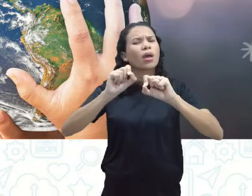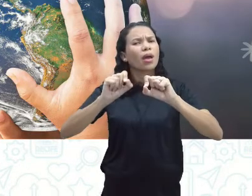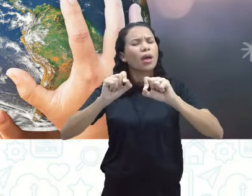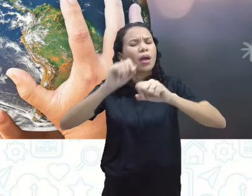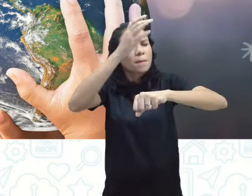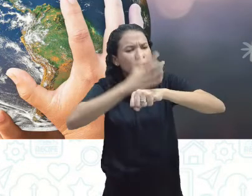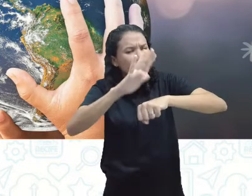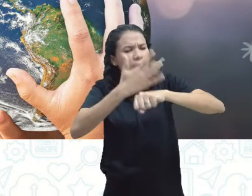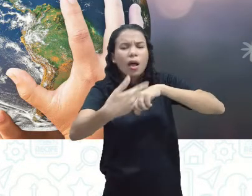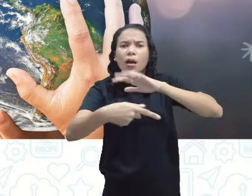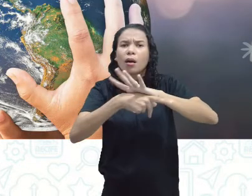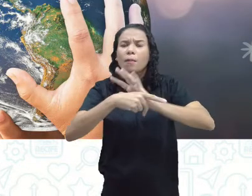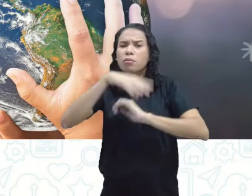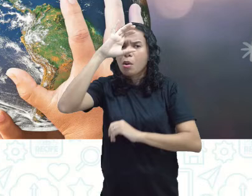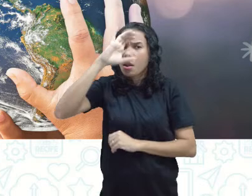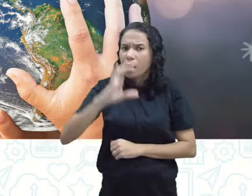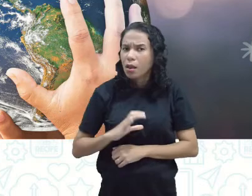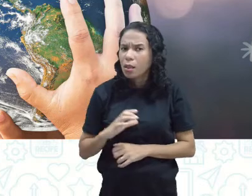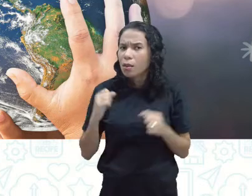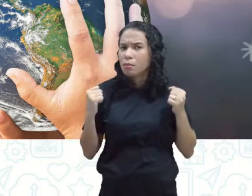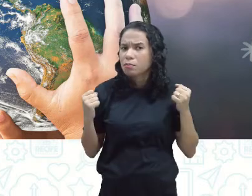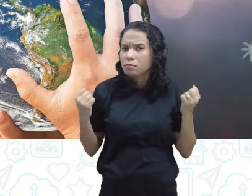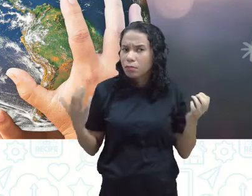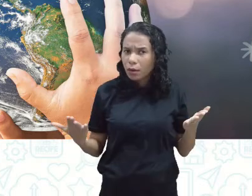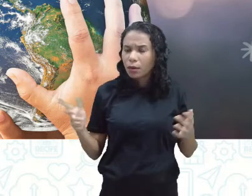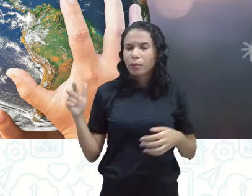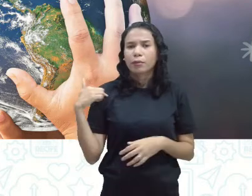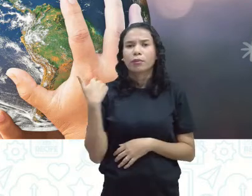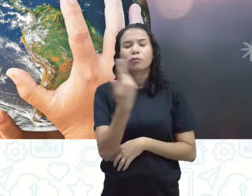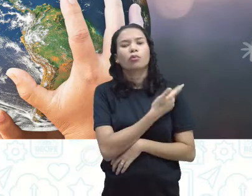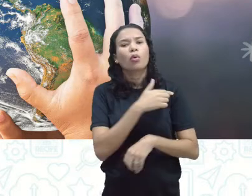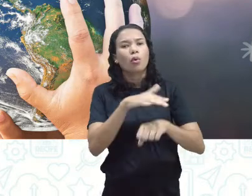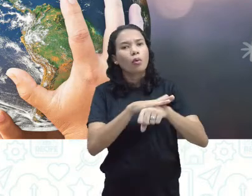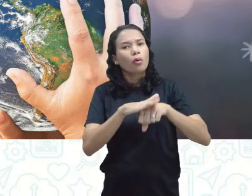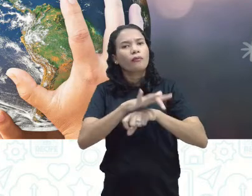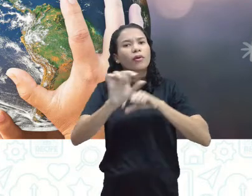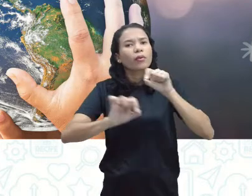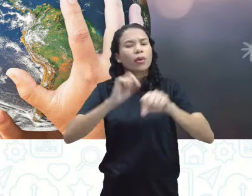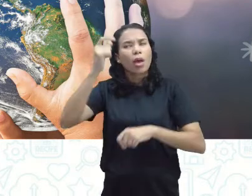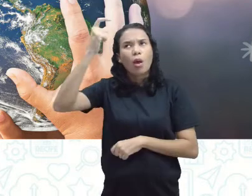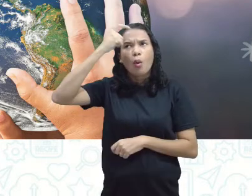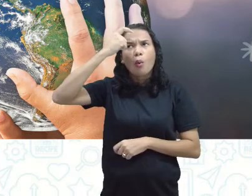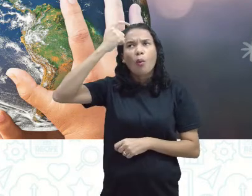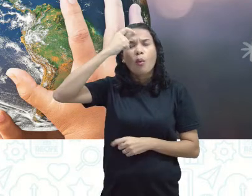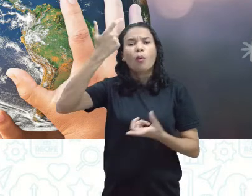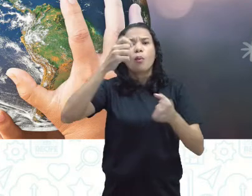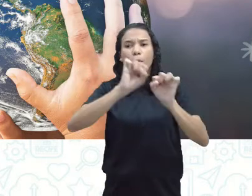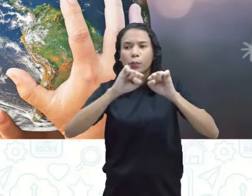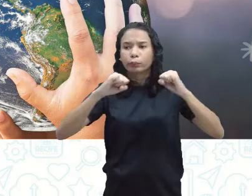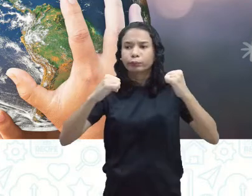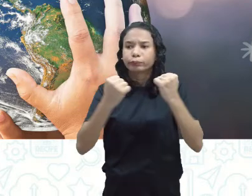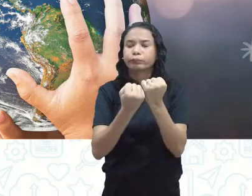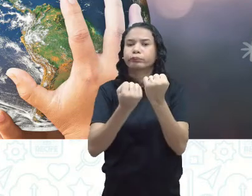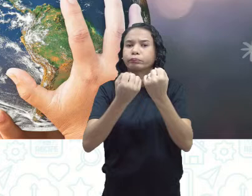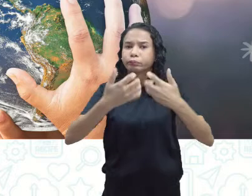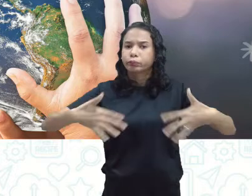de cidadania, né? A gente, quando fala aqui da consciência socioambiental,